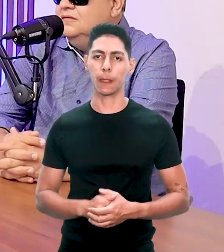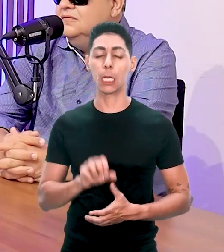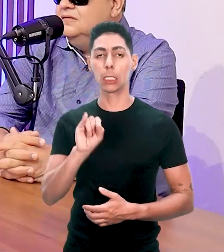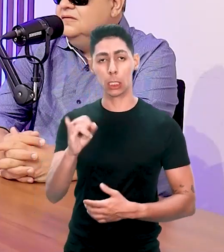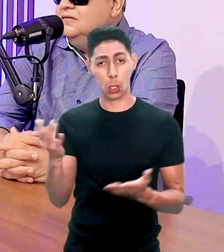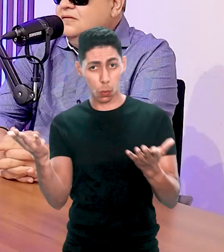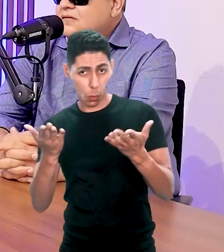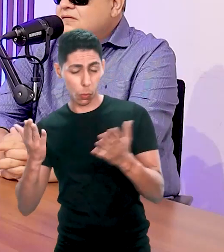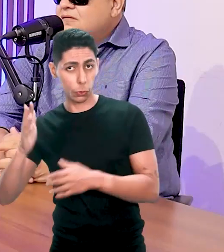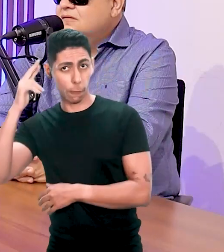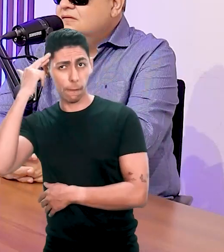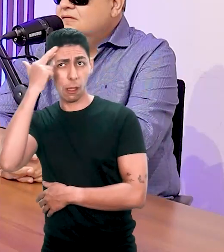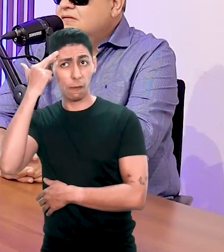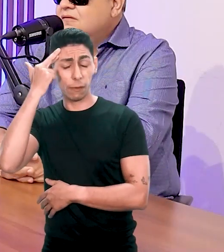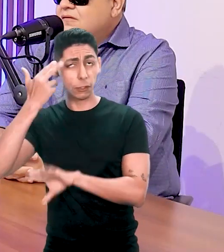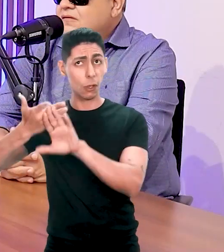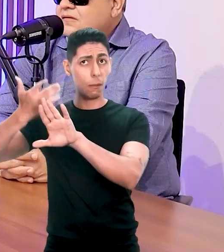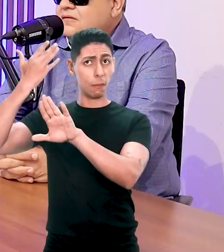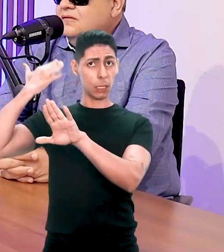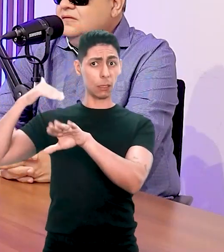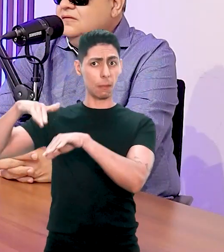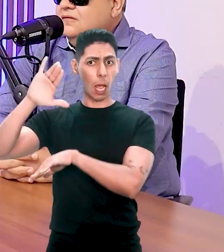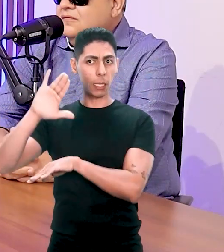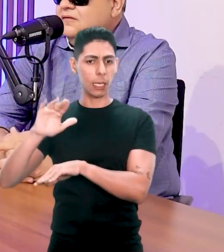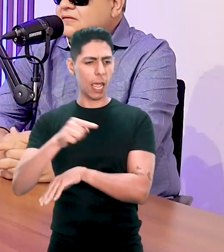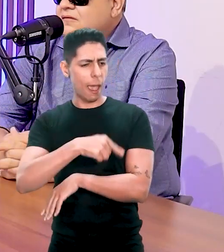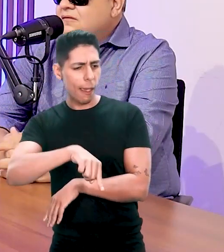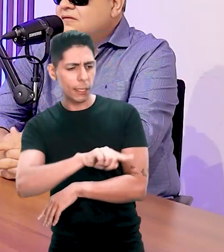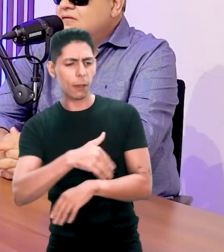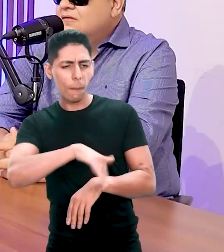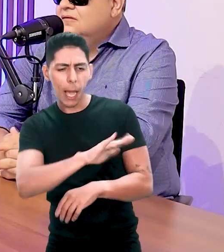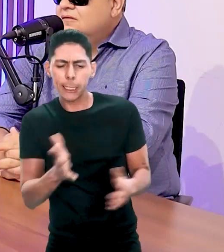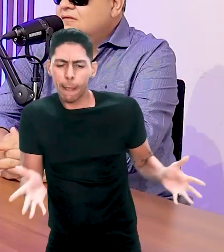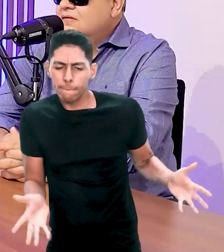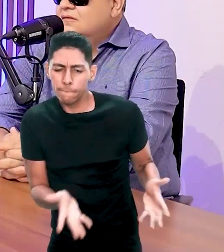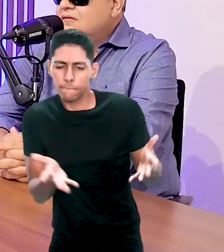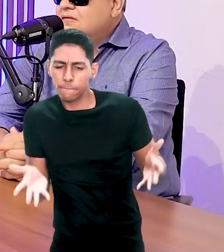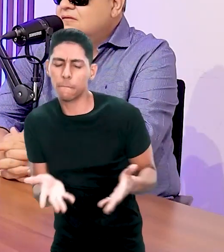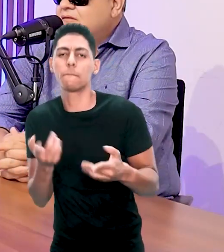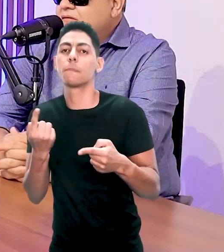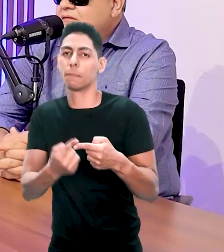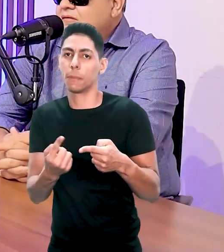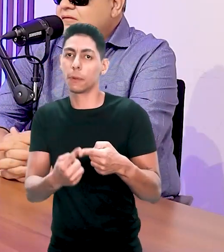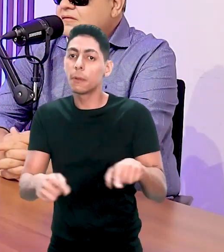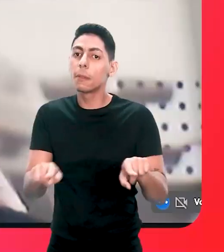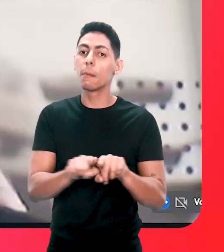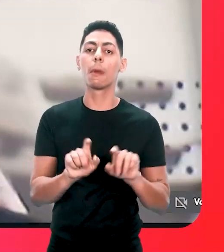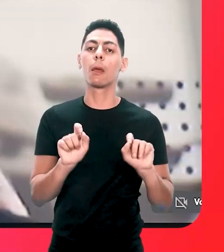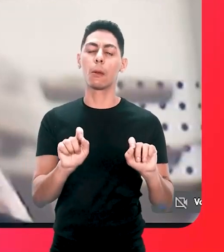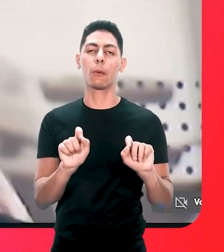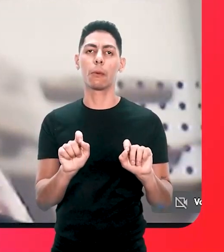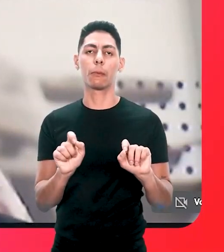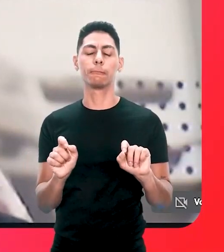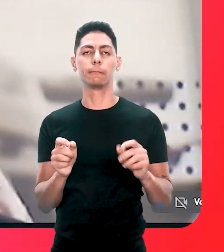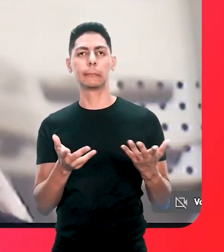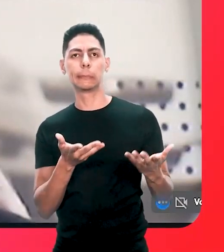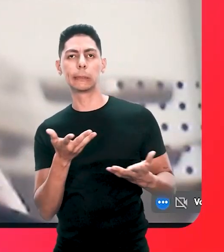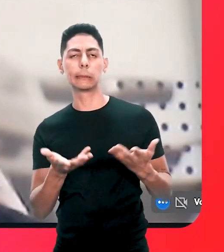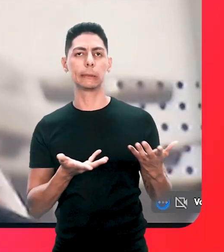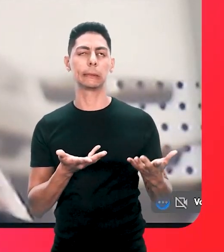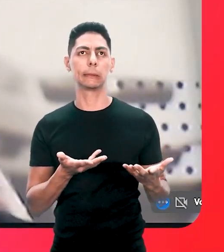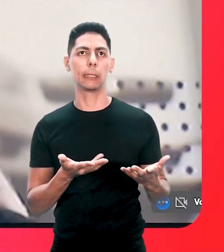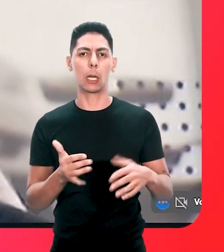uma reflexão, eram os que mais incentivavam, né, porque era uma maneira de os